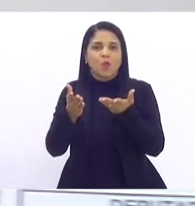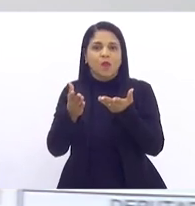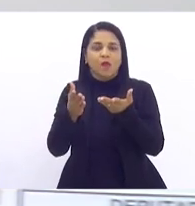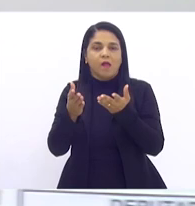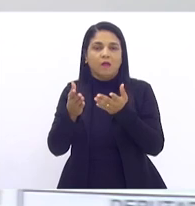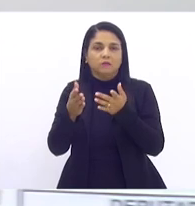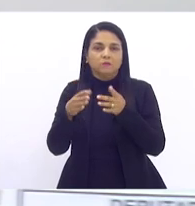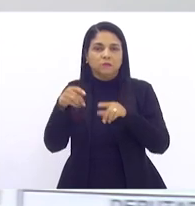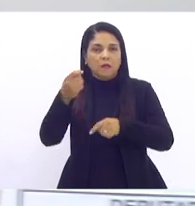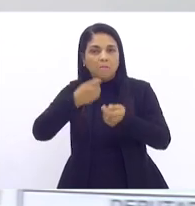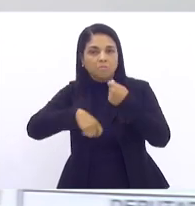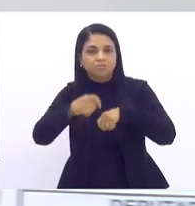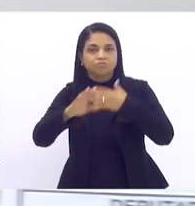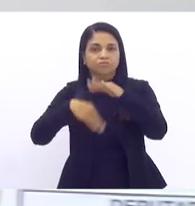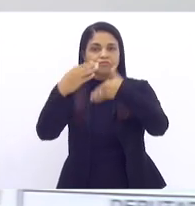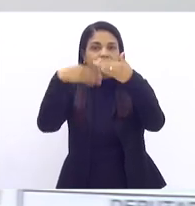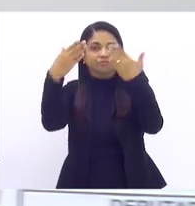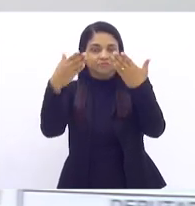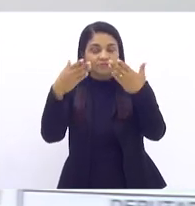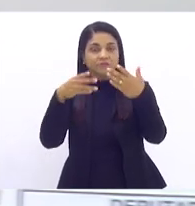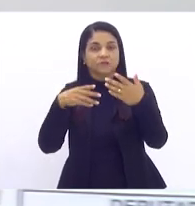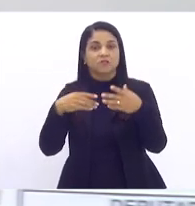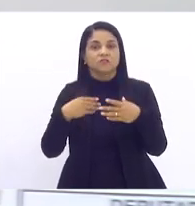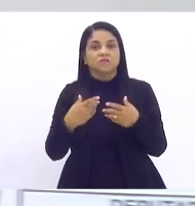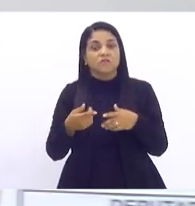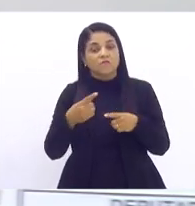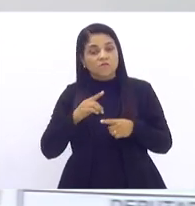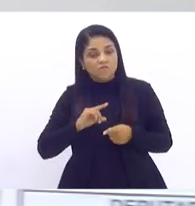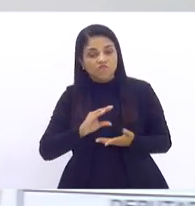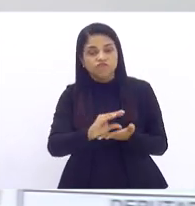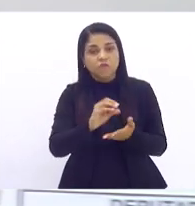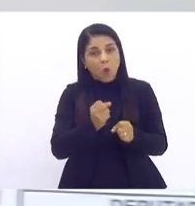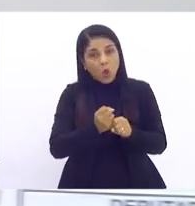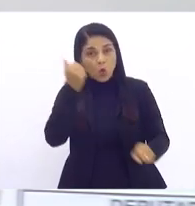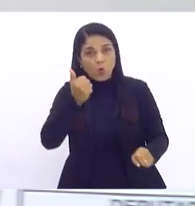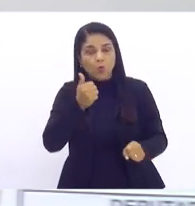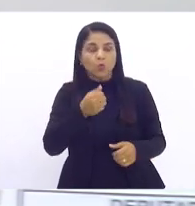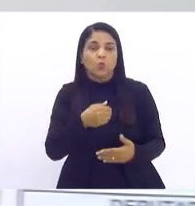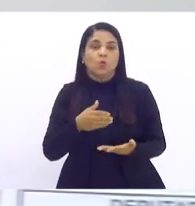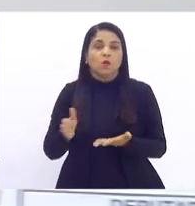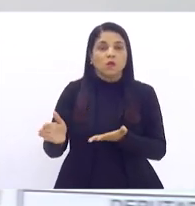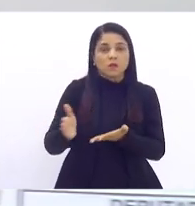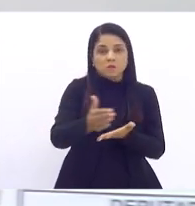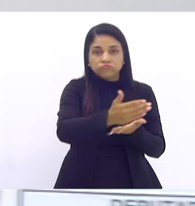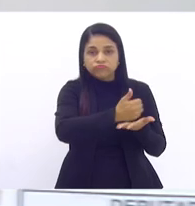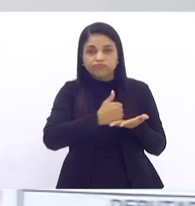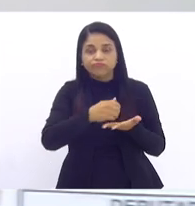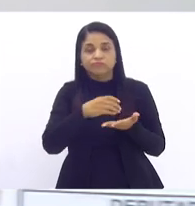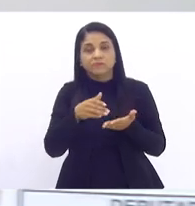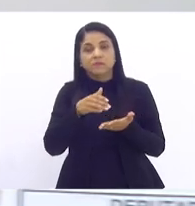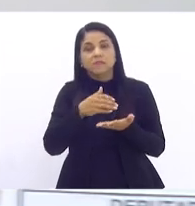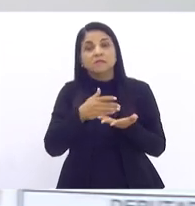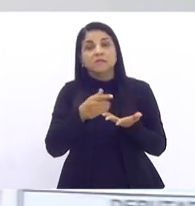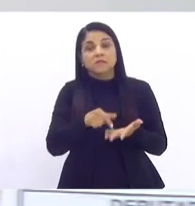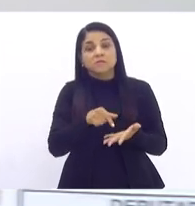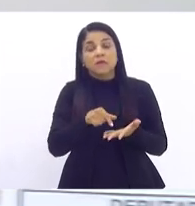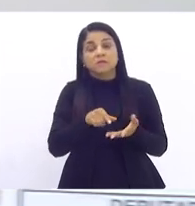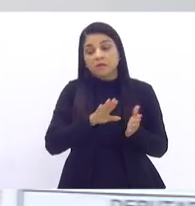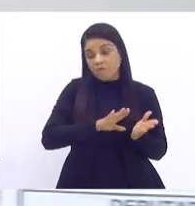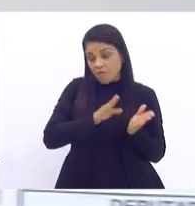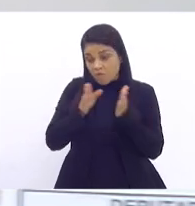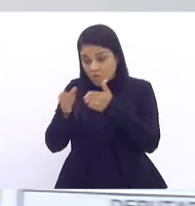para rendas e lucratividade e receitas nós temos muito mais voltada para Quem